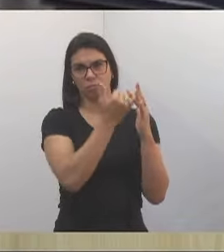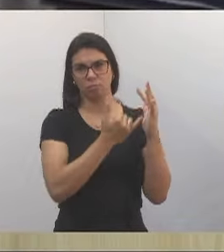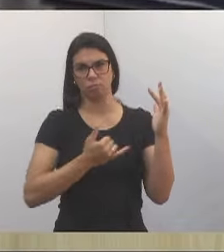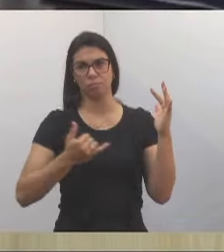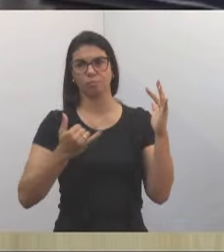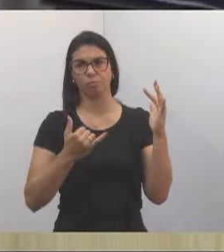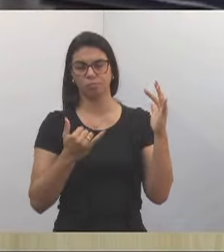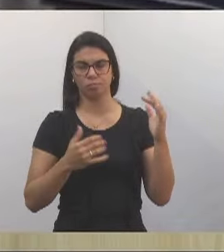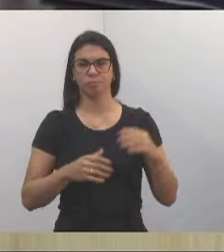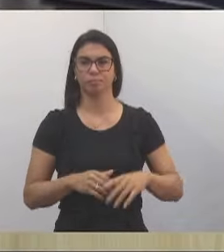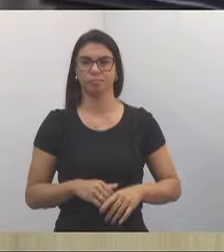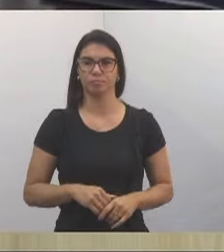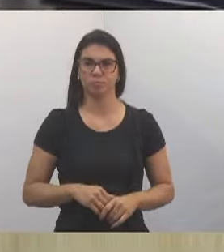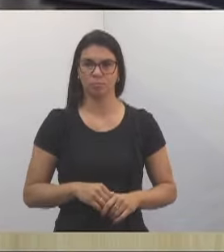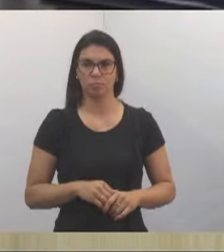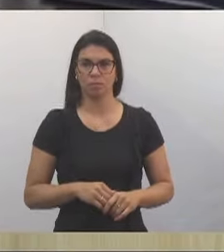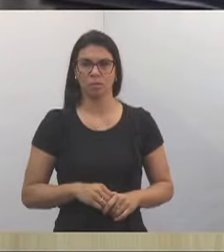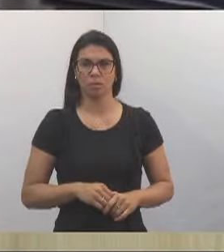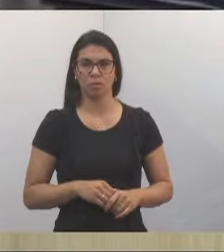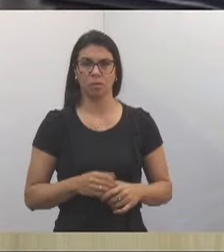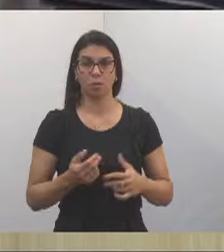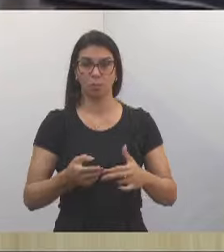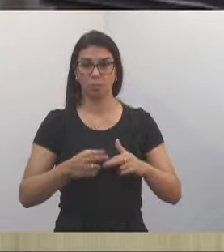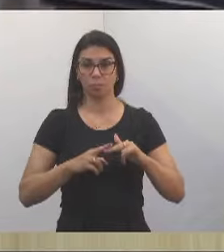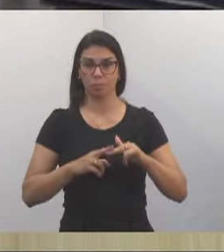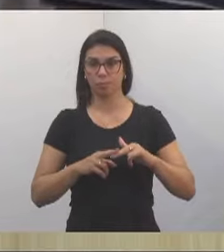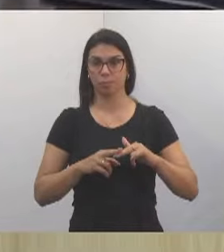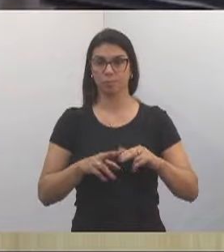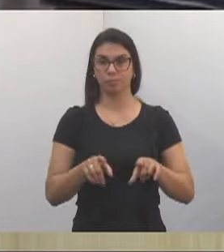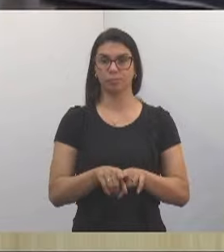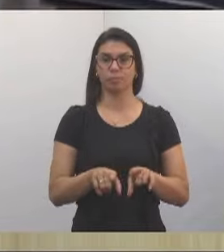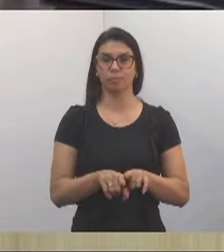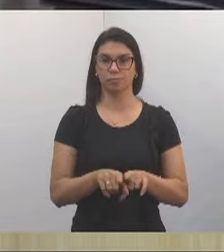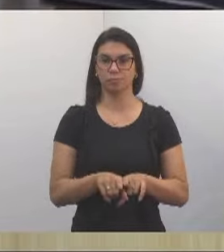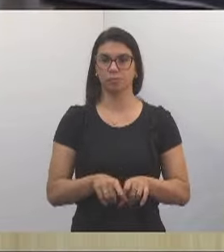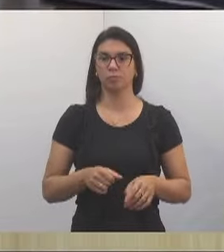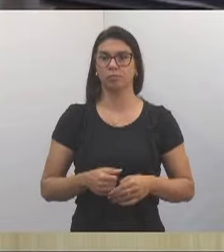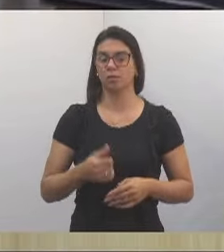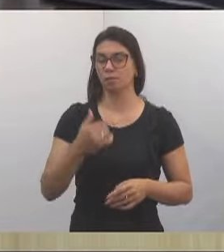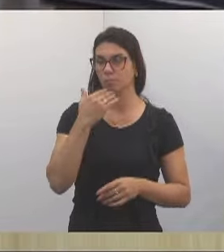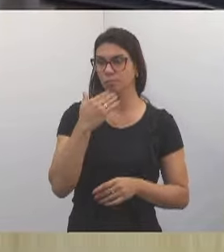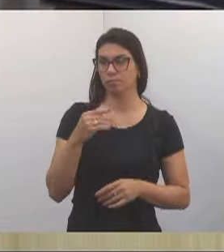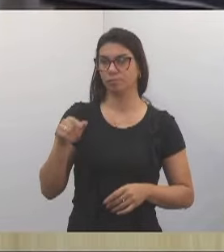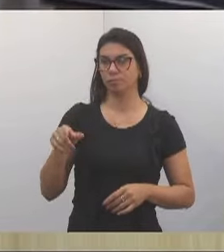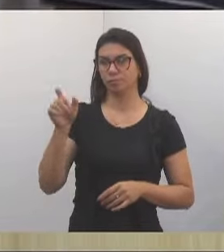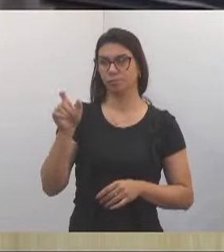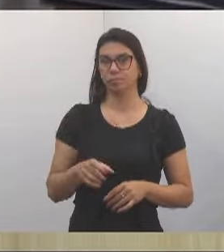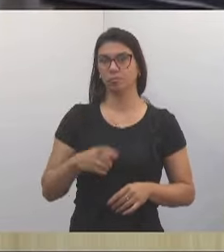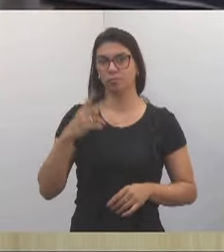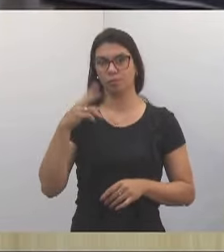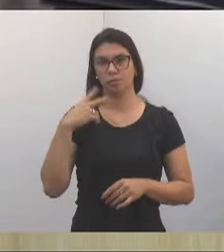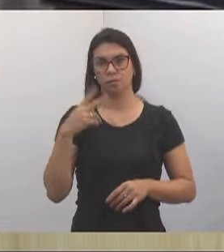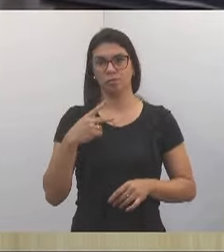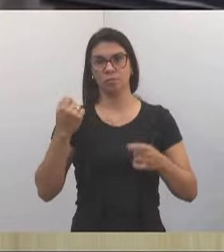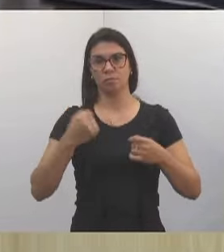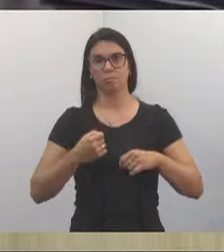causando curto-circuito. Diante do exposto, esse vereador solicita com a poda urgente dessa árvore.